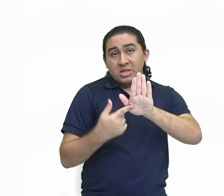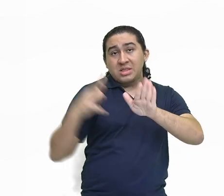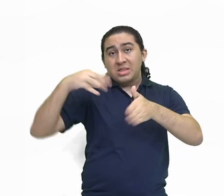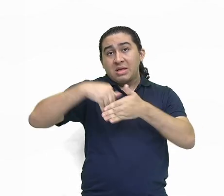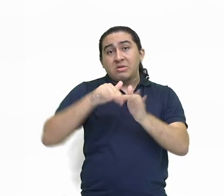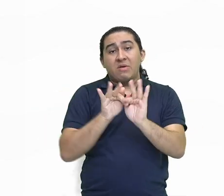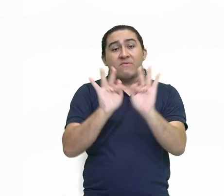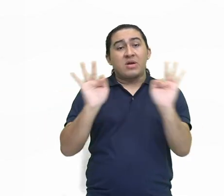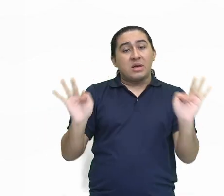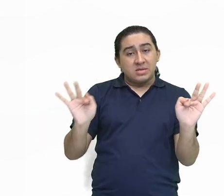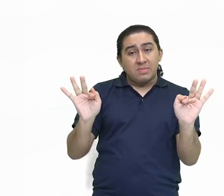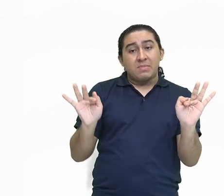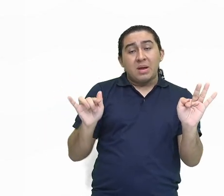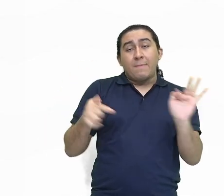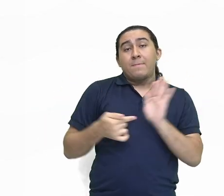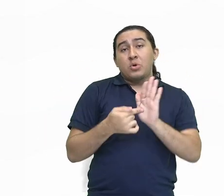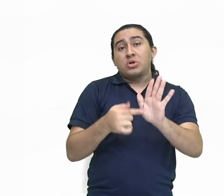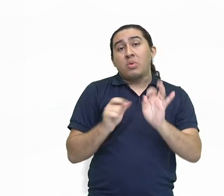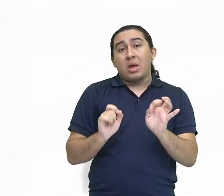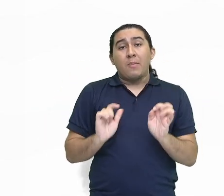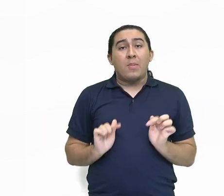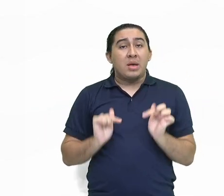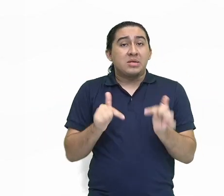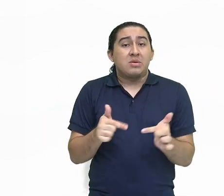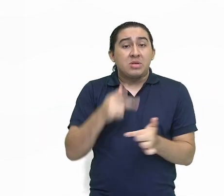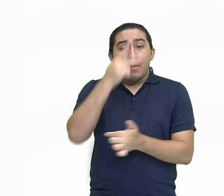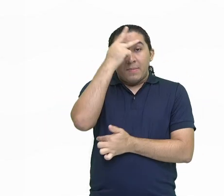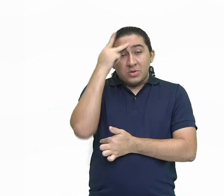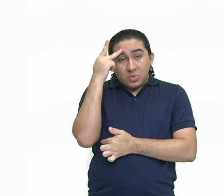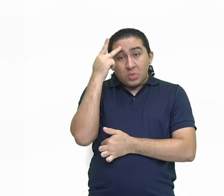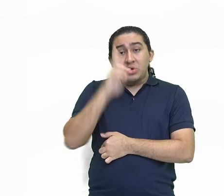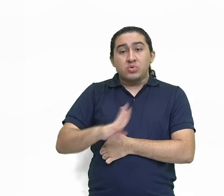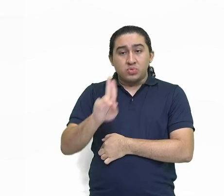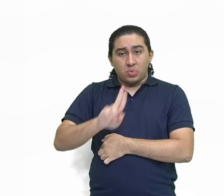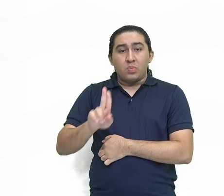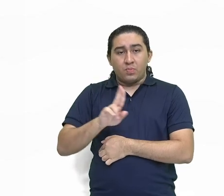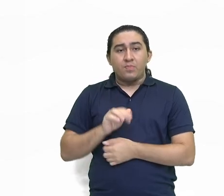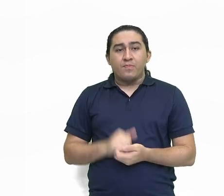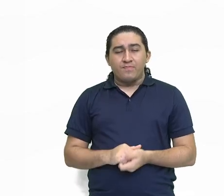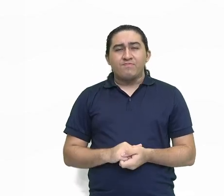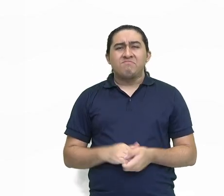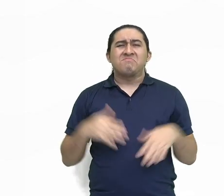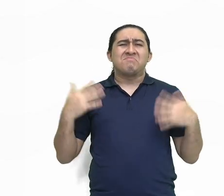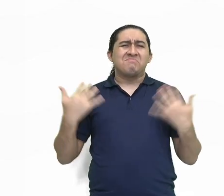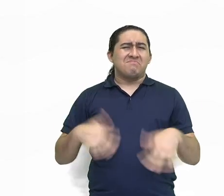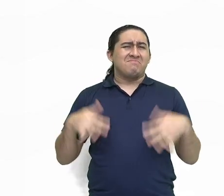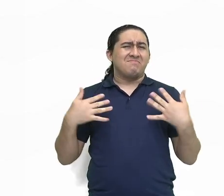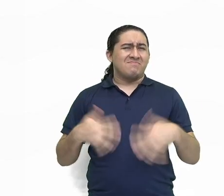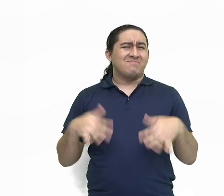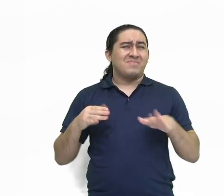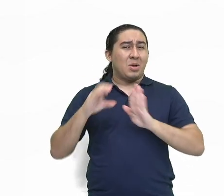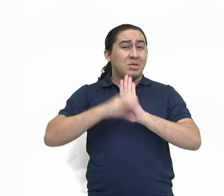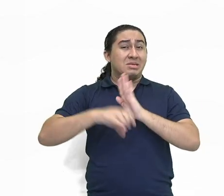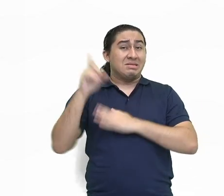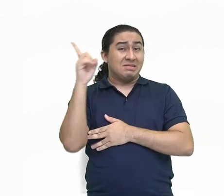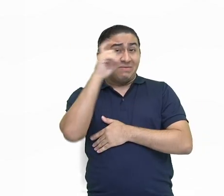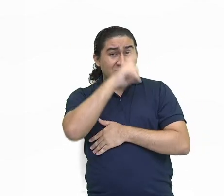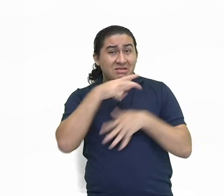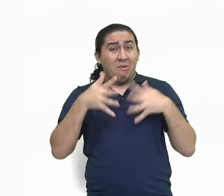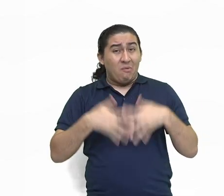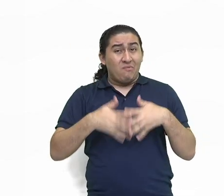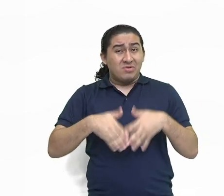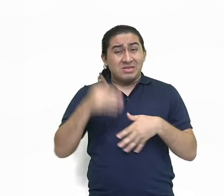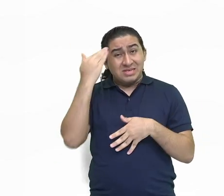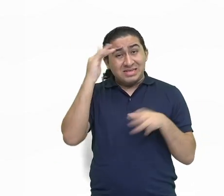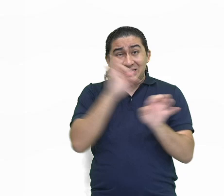frase para indicar uma atitude da pessoa que o usou. Nossa, professora, que conceito difícil, não entendi